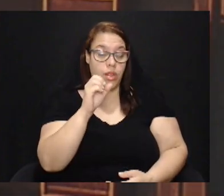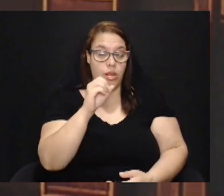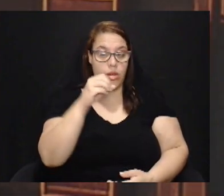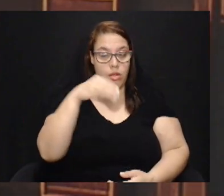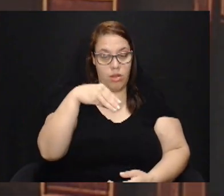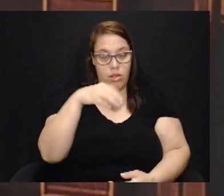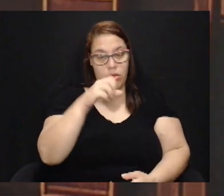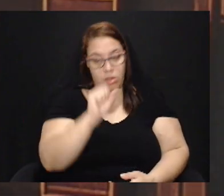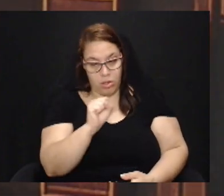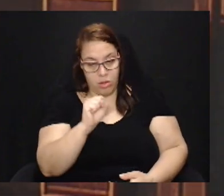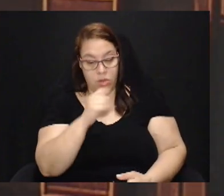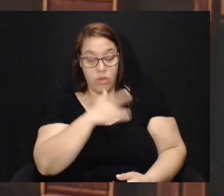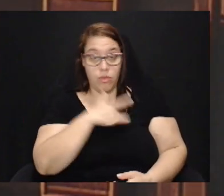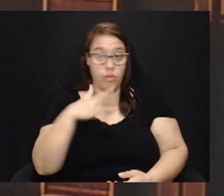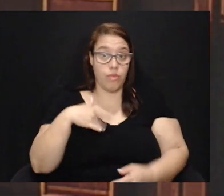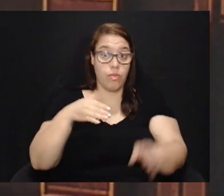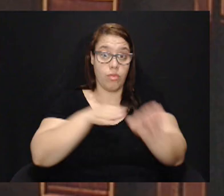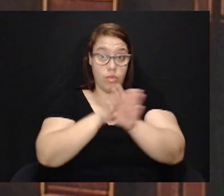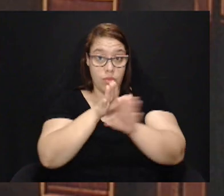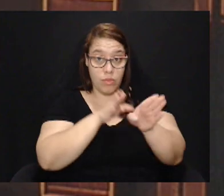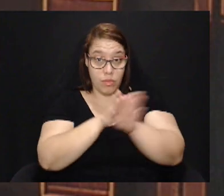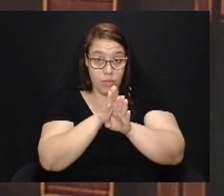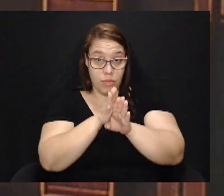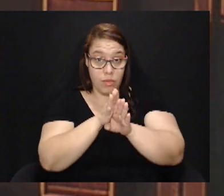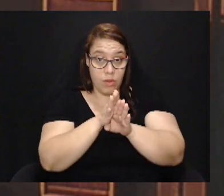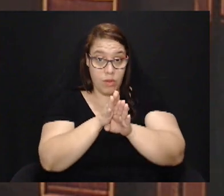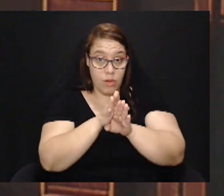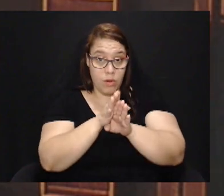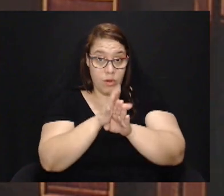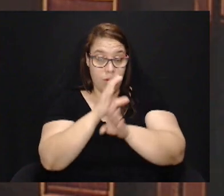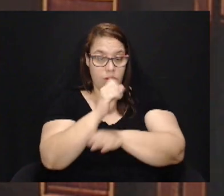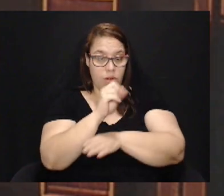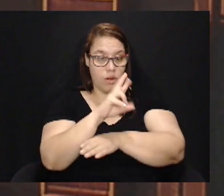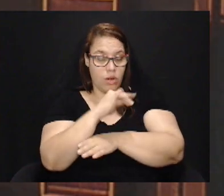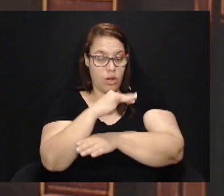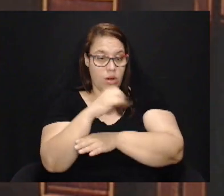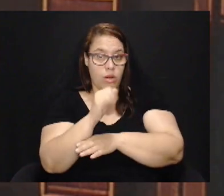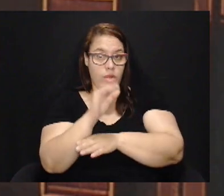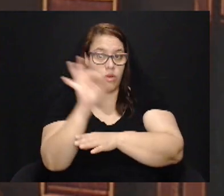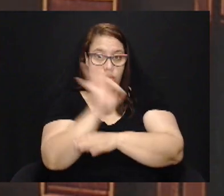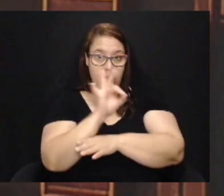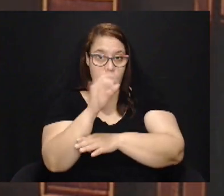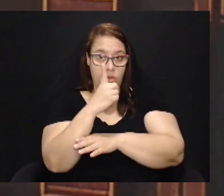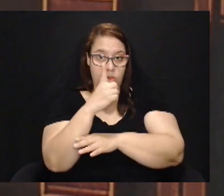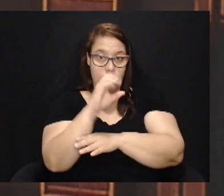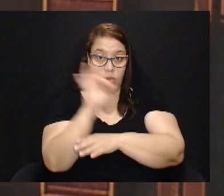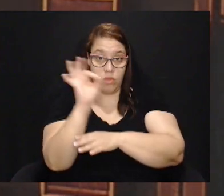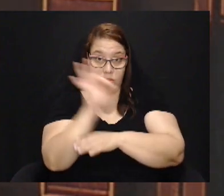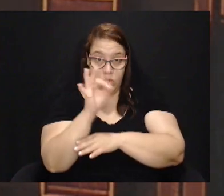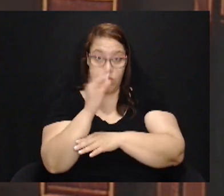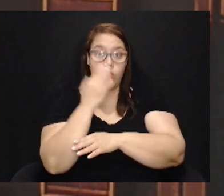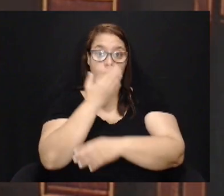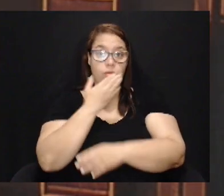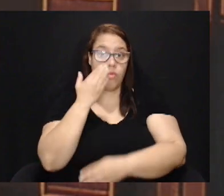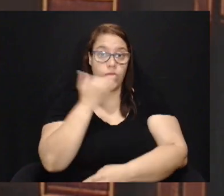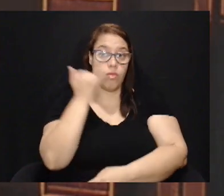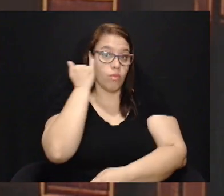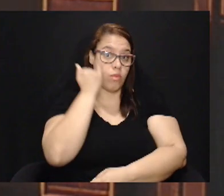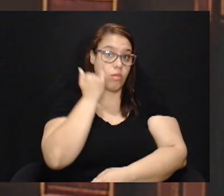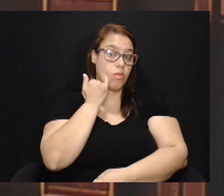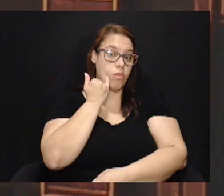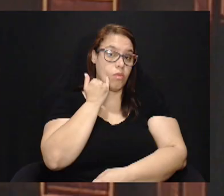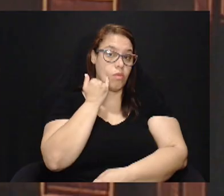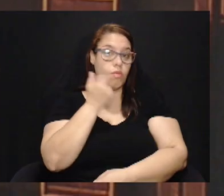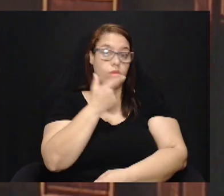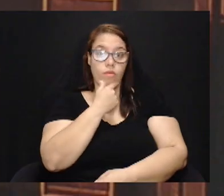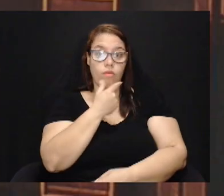Saúde, recomenda uma ingestão calórica no máximo de 10% de açúcar na dieta para o homem, né,